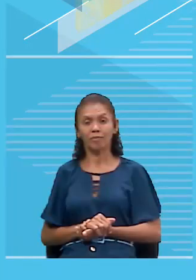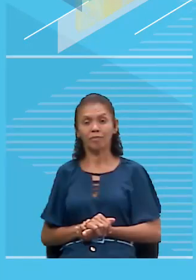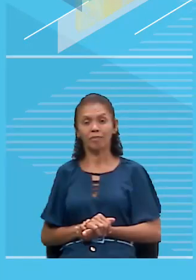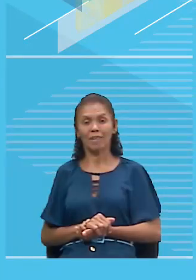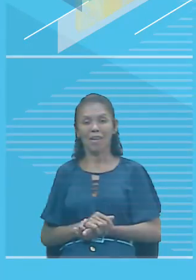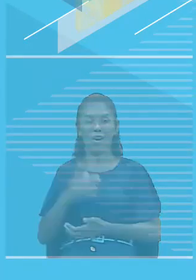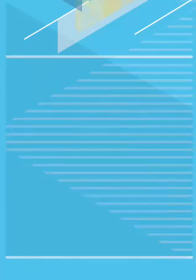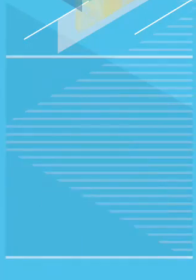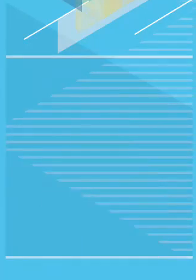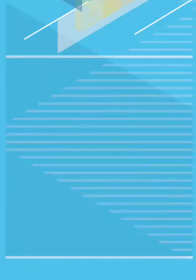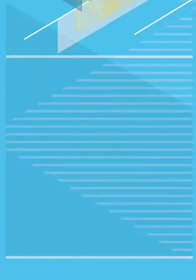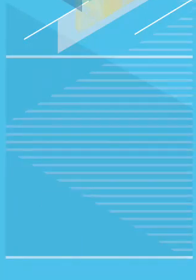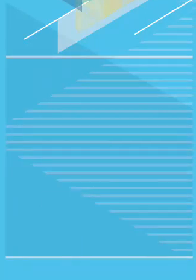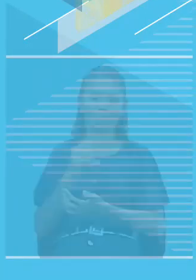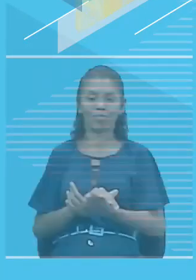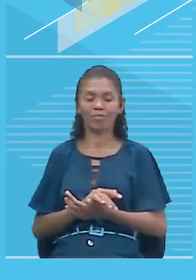deles